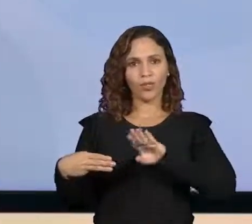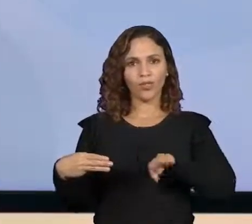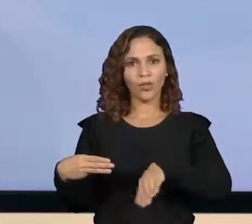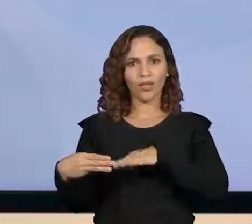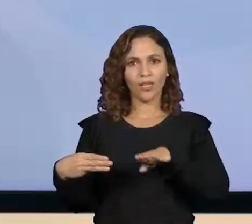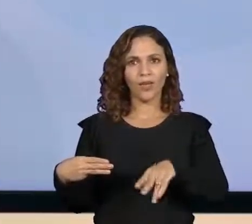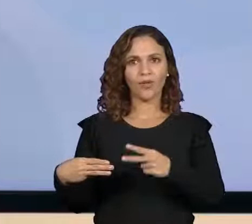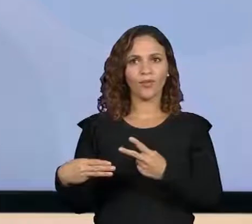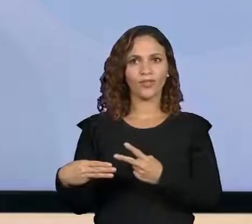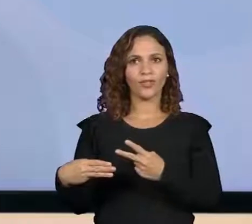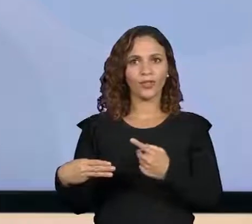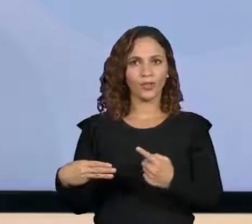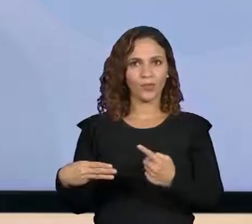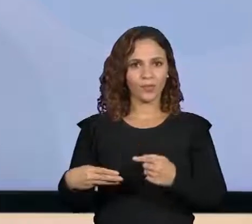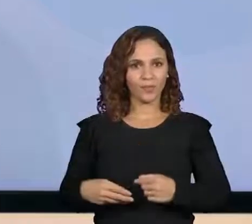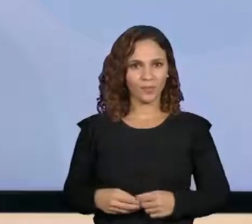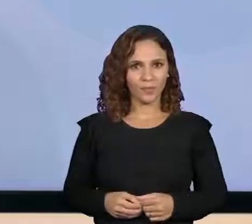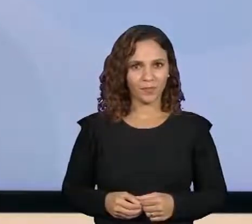carrinhos.